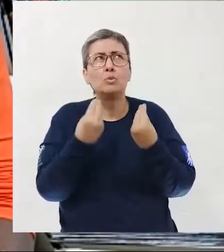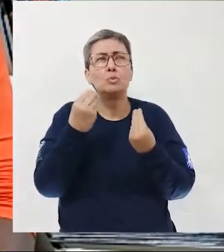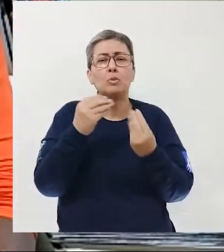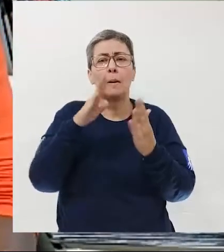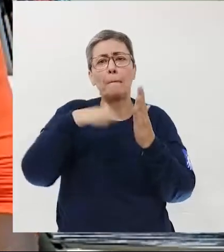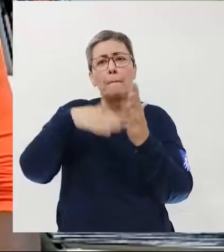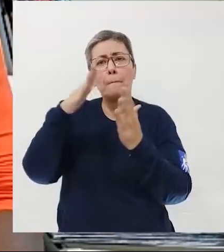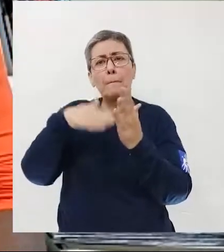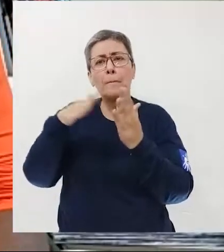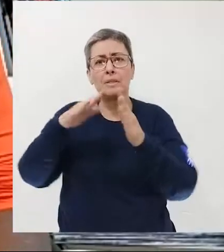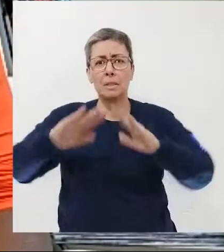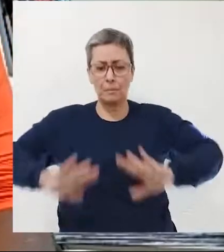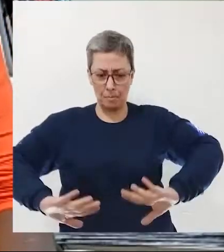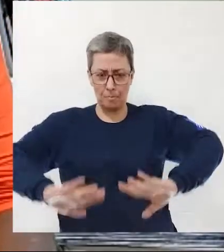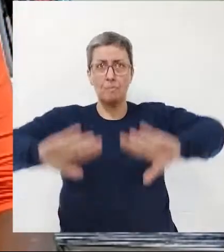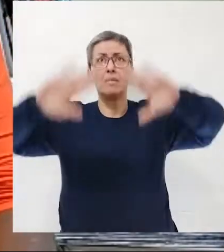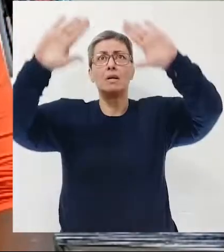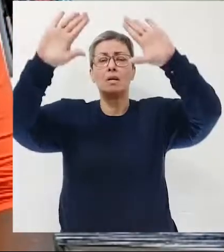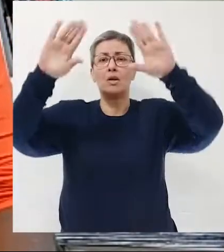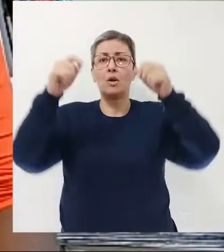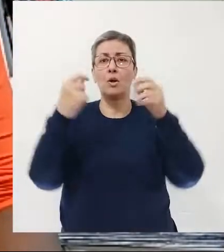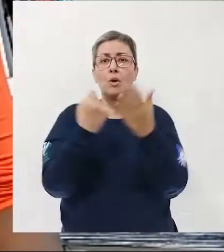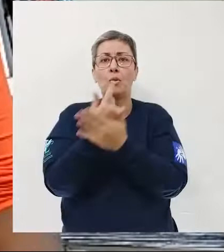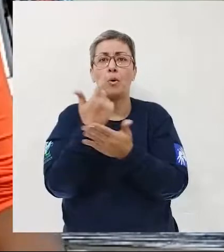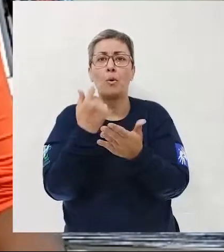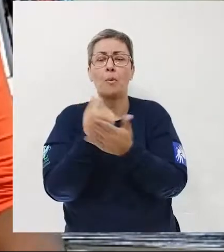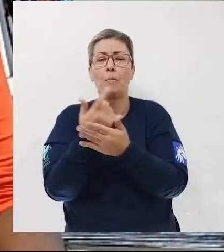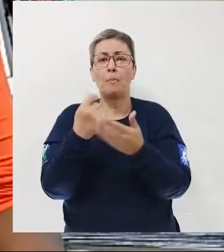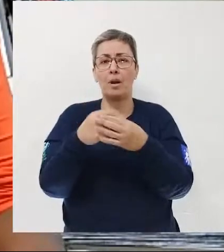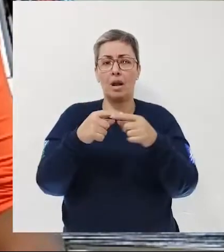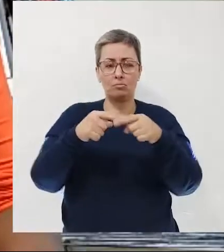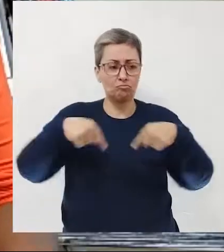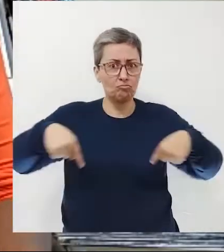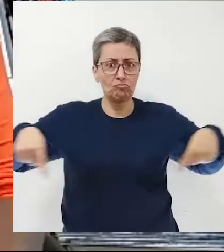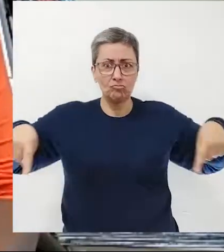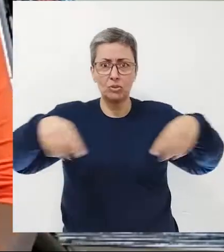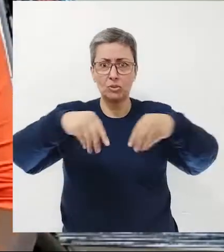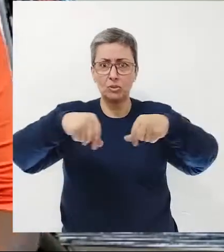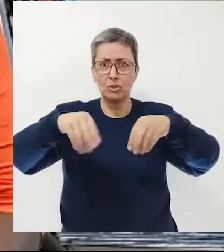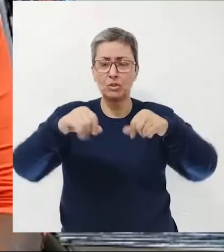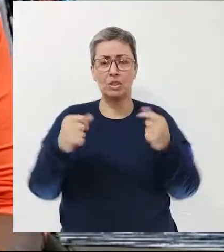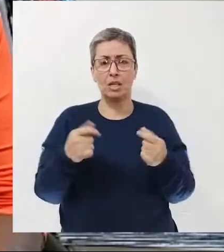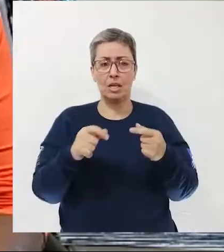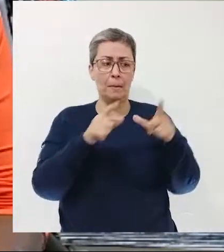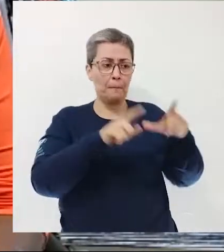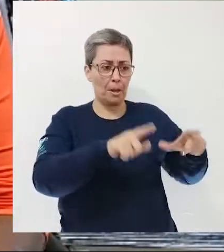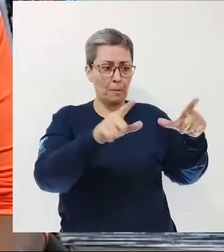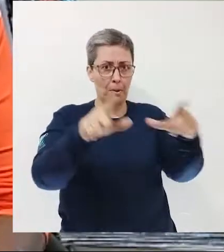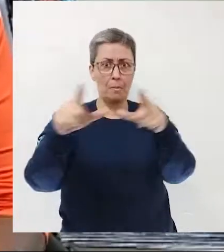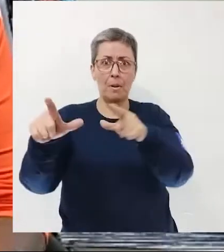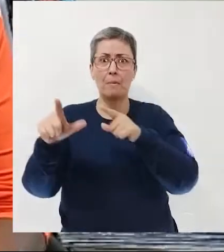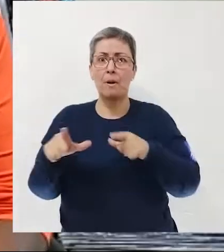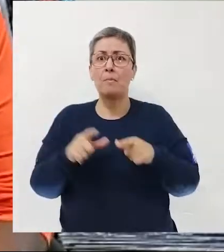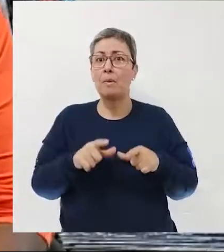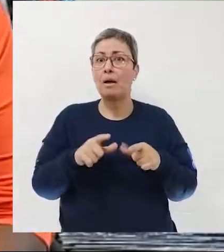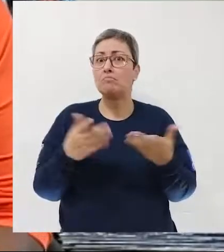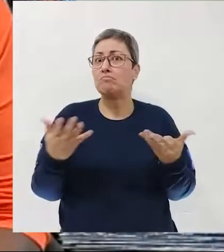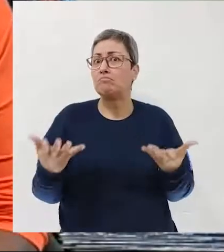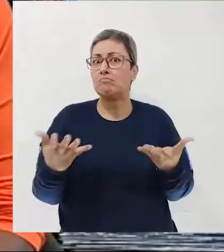queira pintar uma parede, comprar um lote de terra, ladrilhar um piso,